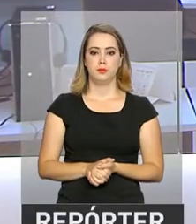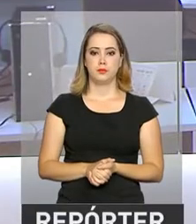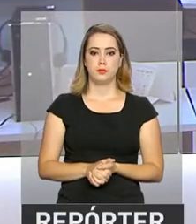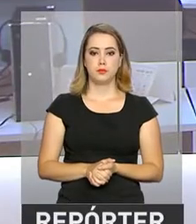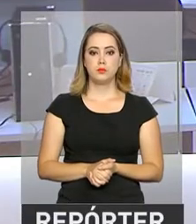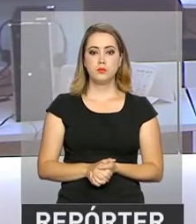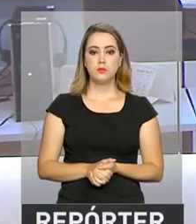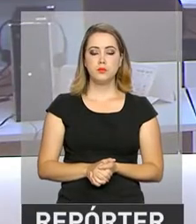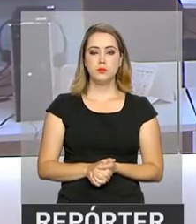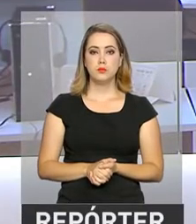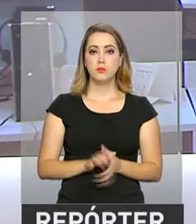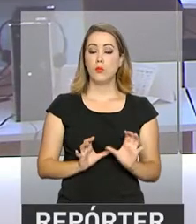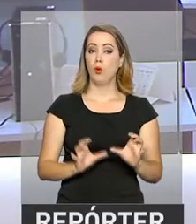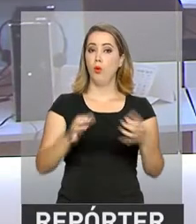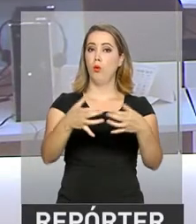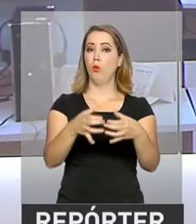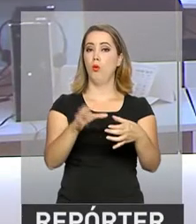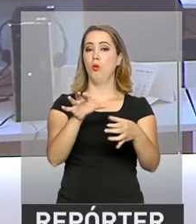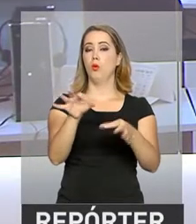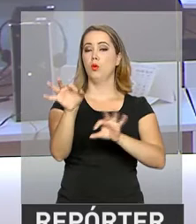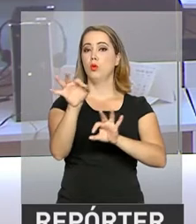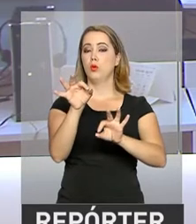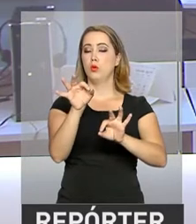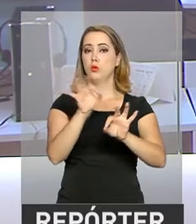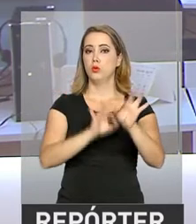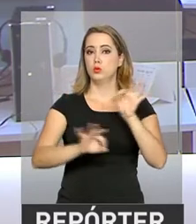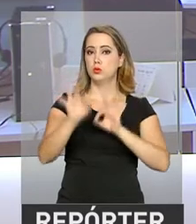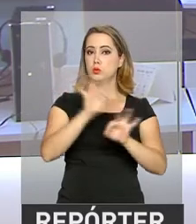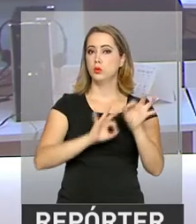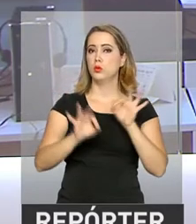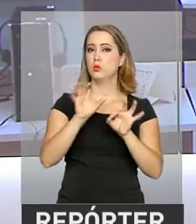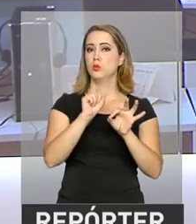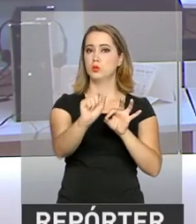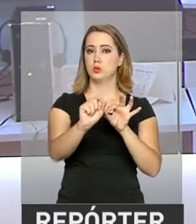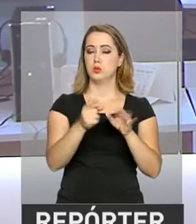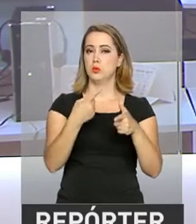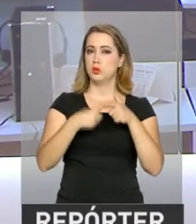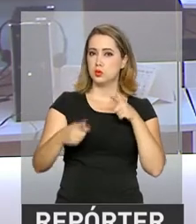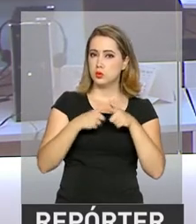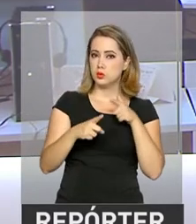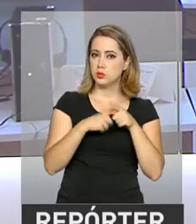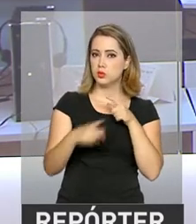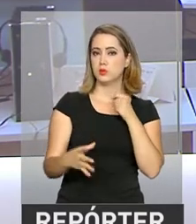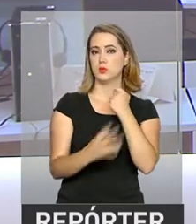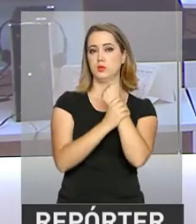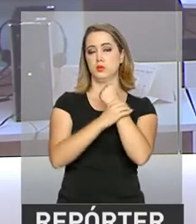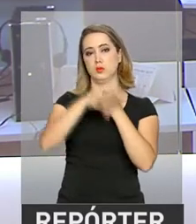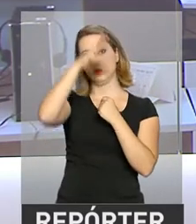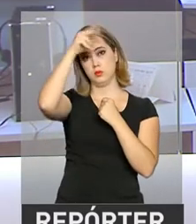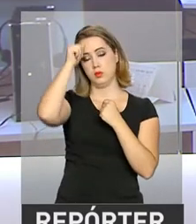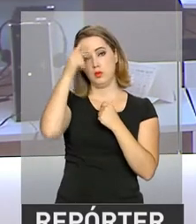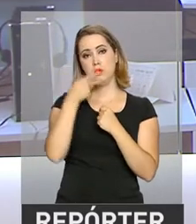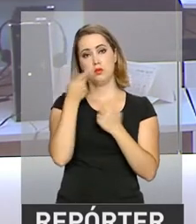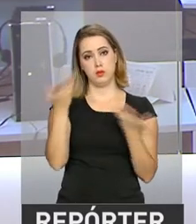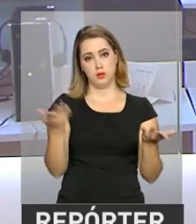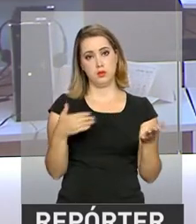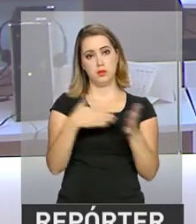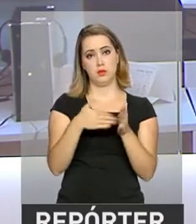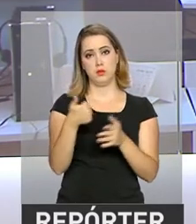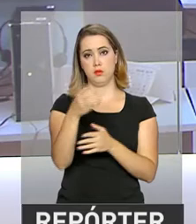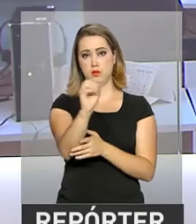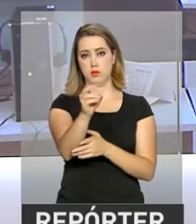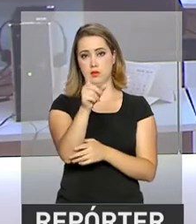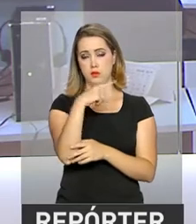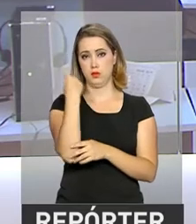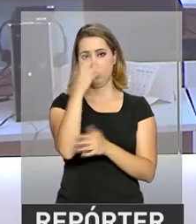comitê de gerenciamento de crise do sistema de segurança pública do amazonas informa que até às 10 horas da manhã de hoje foram